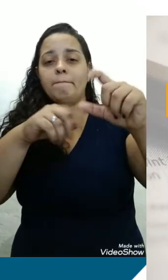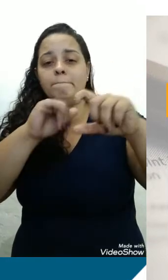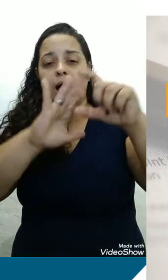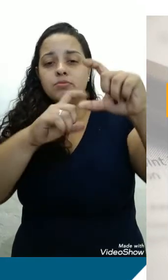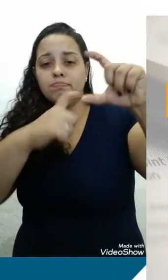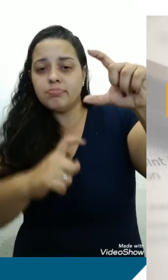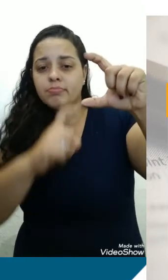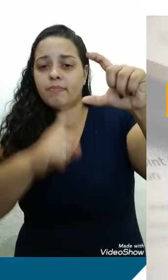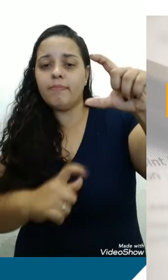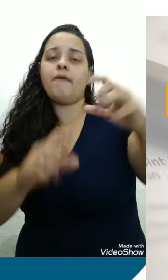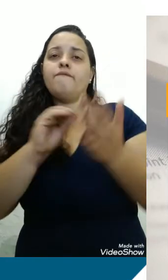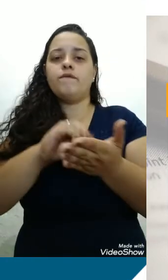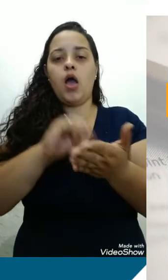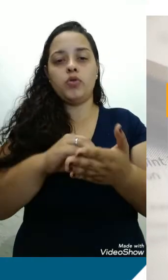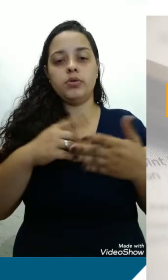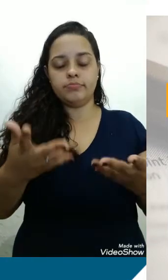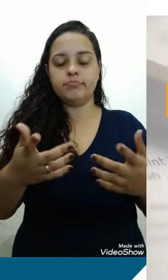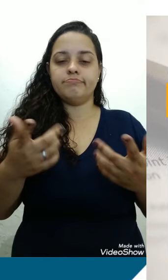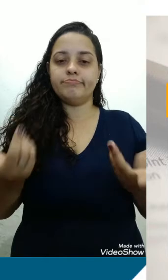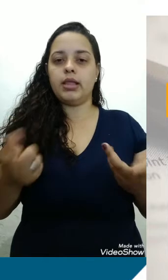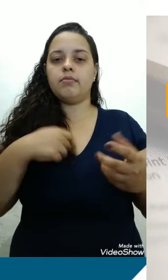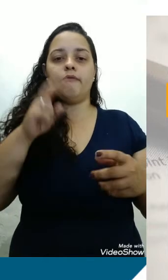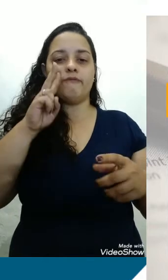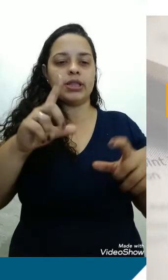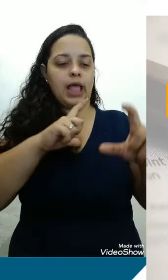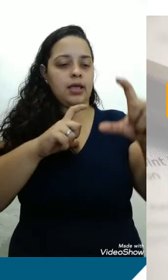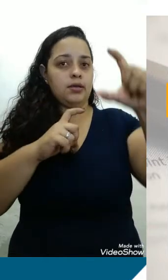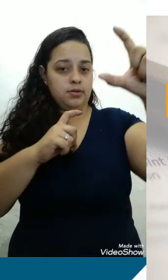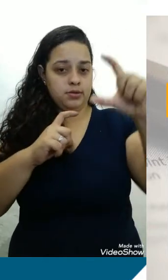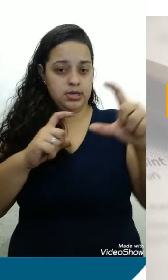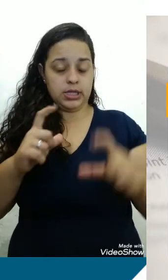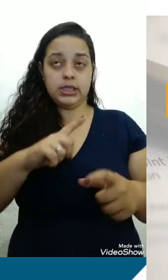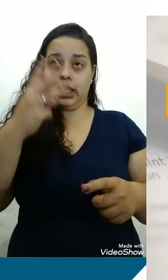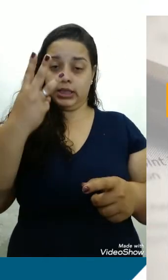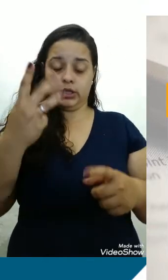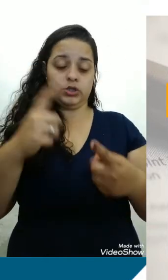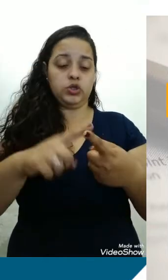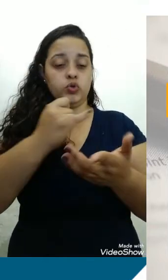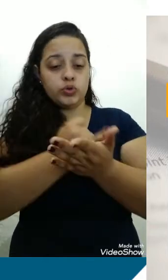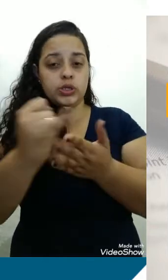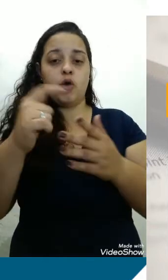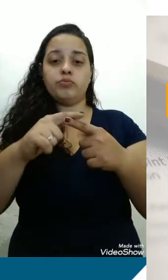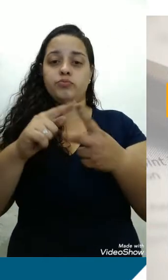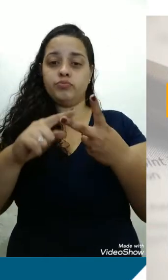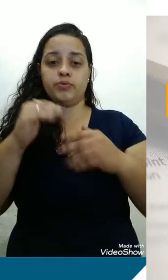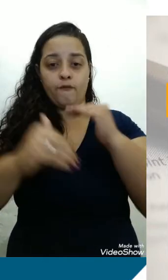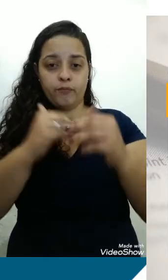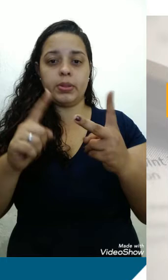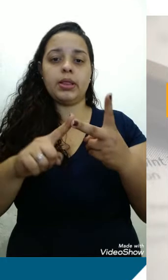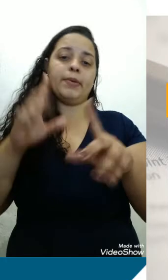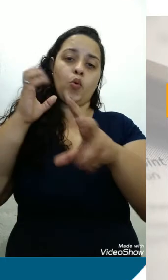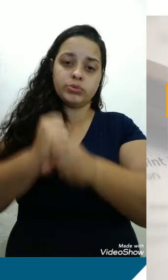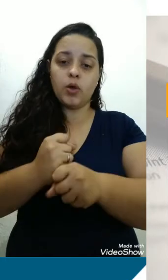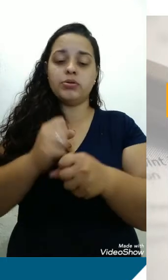Então, como a estrutura da dissertação argumentativa é dividida em introdução, desenvolvimento e conclusão, se algum